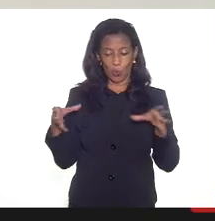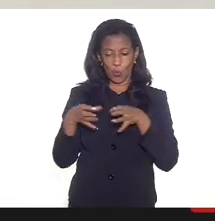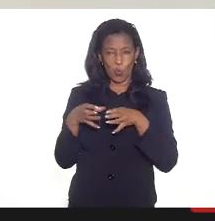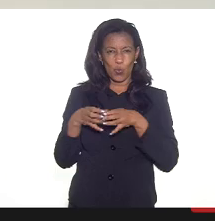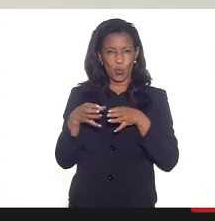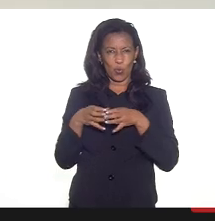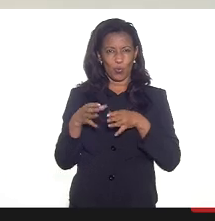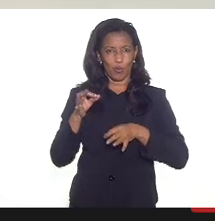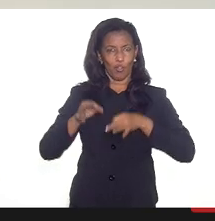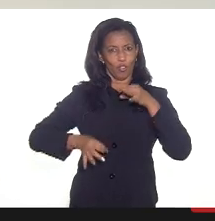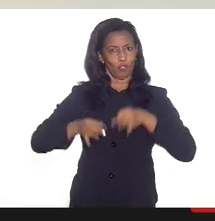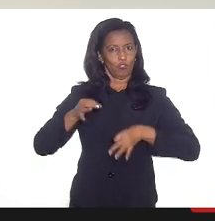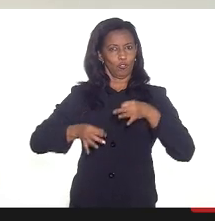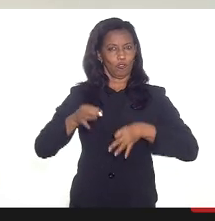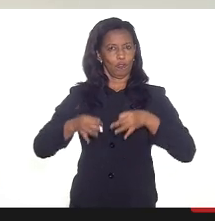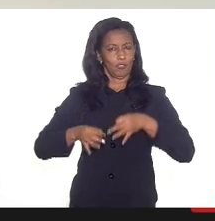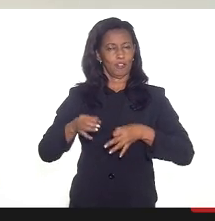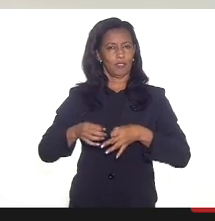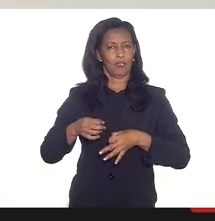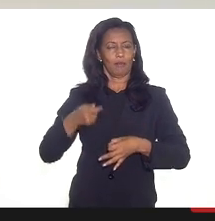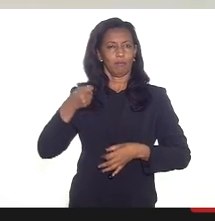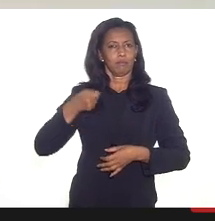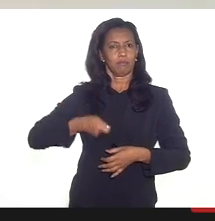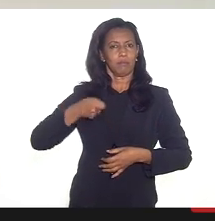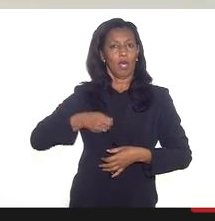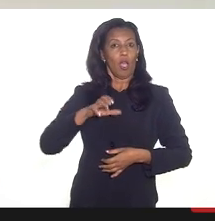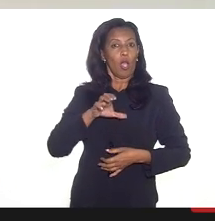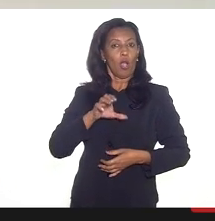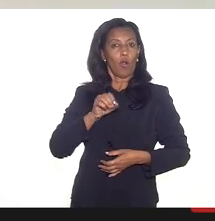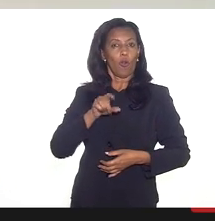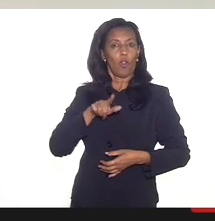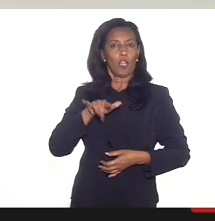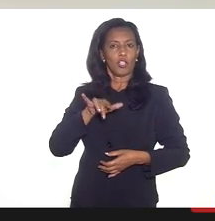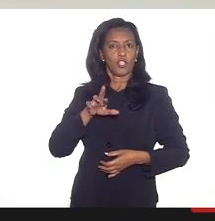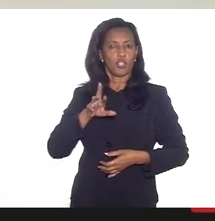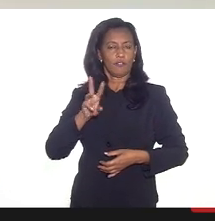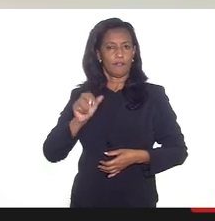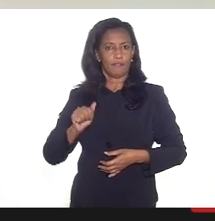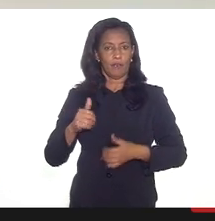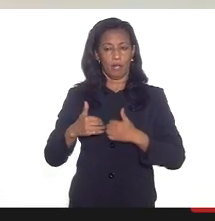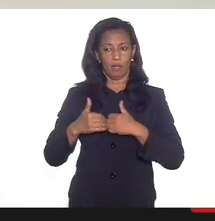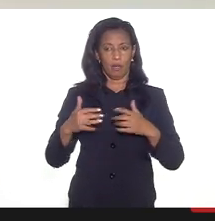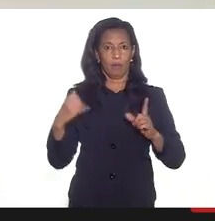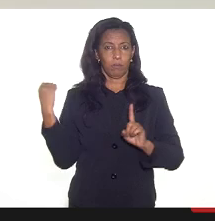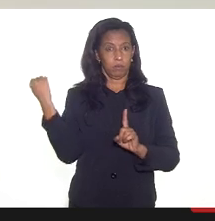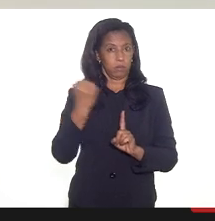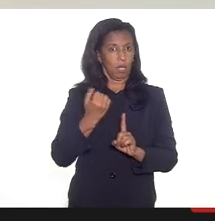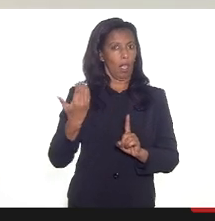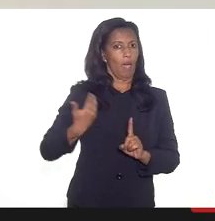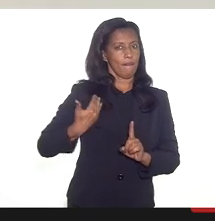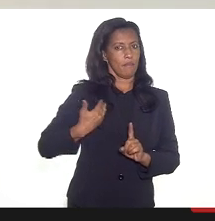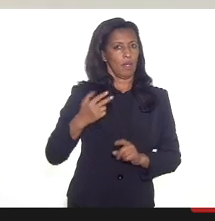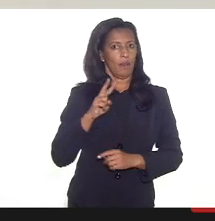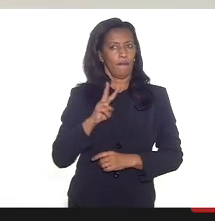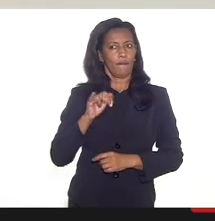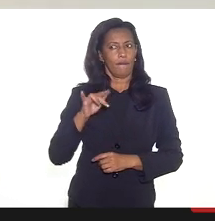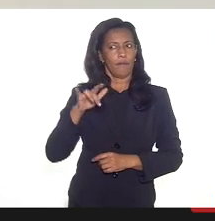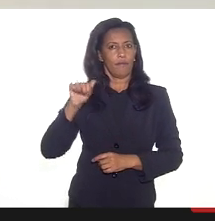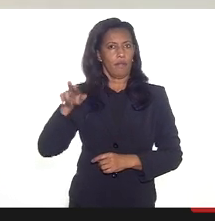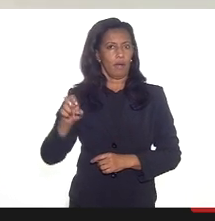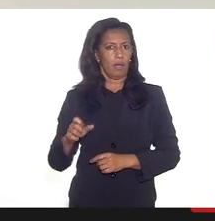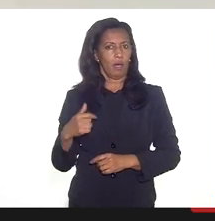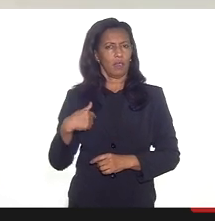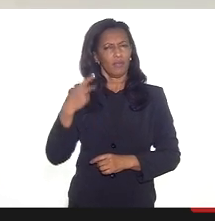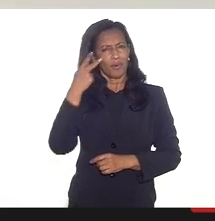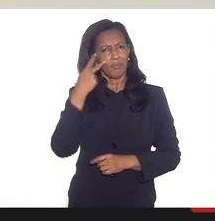de juízas, que foi o Coletiva, que foi criado a partir do feminicídio da colega Viviane, e fomos visitar o